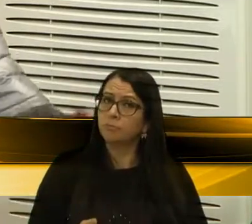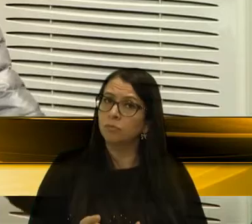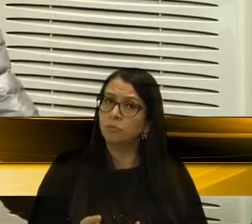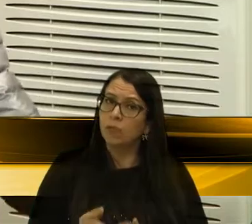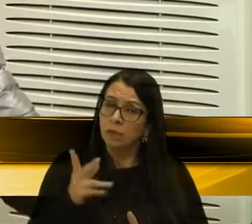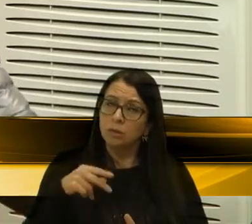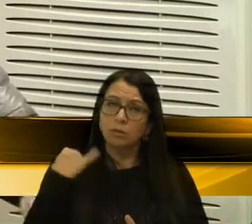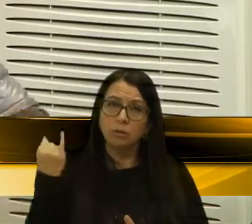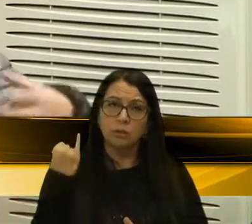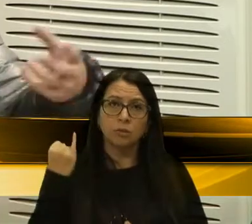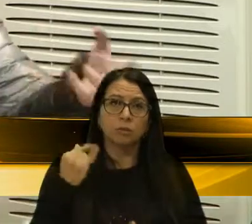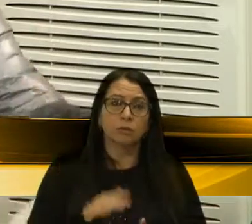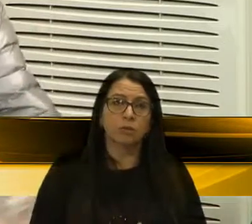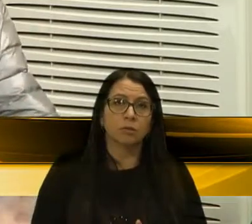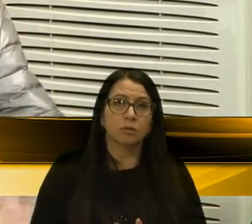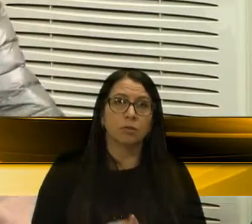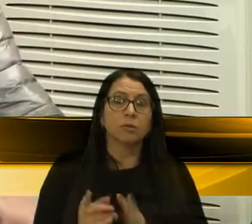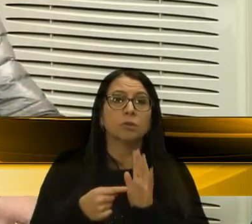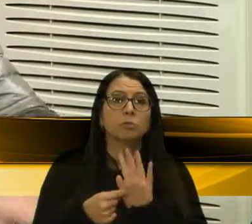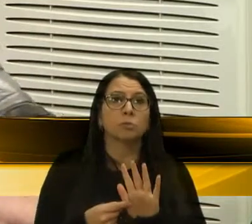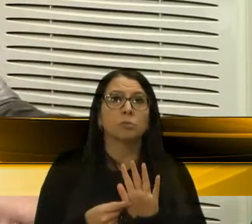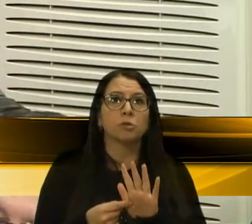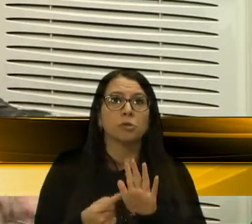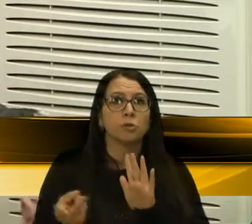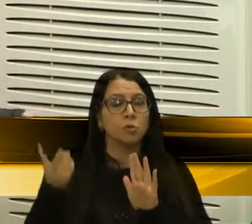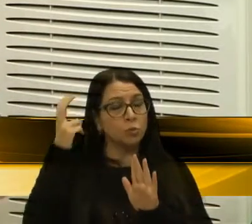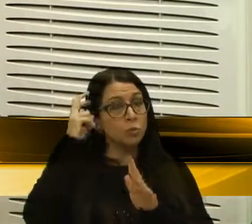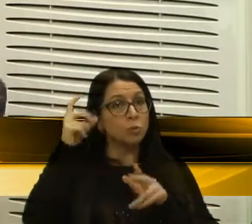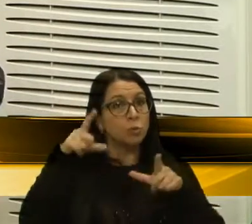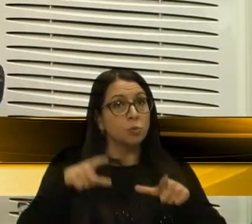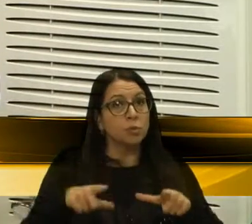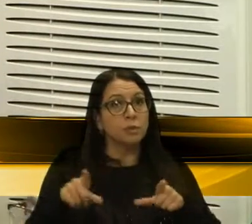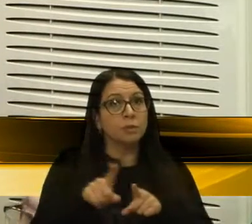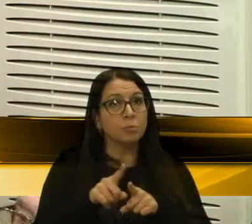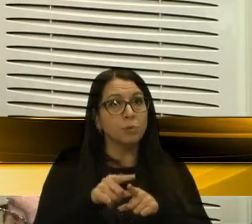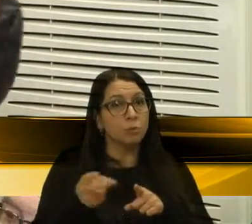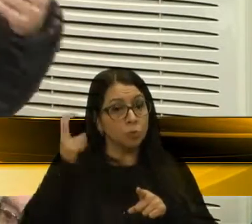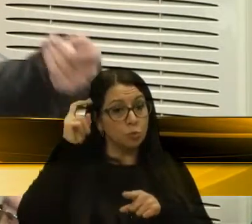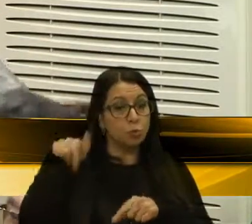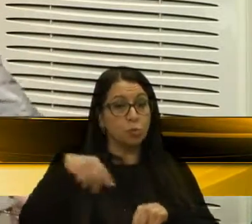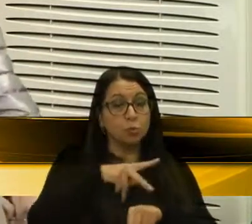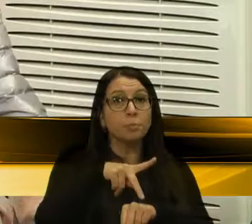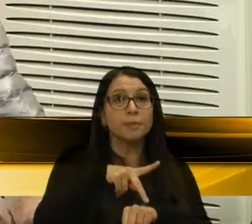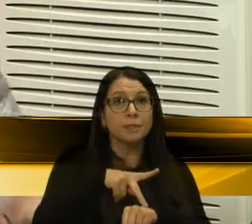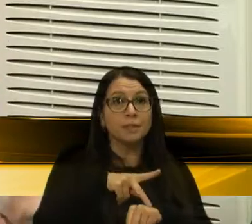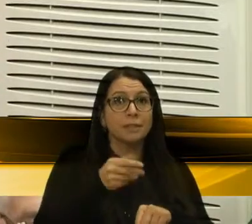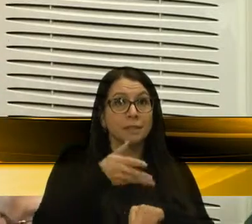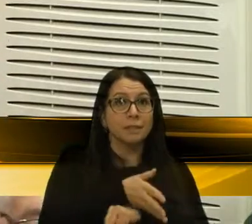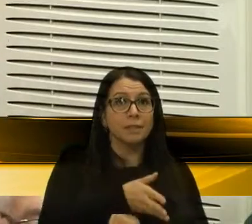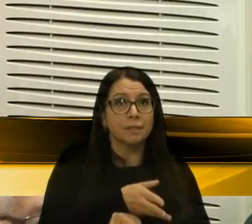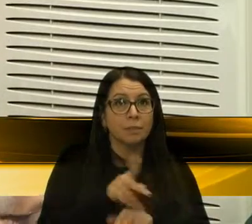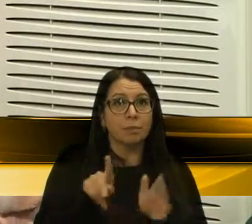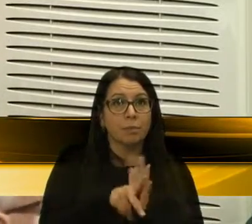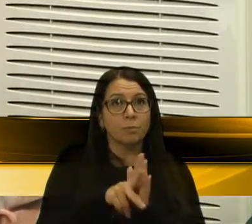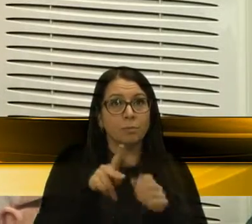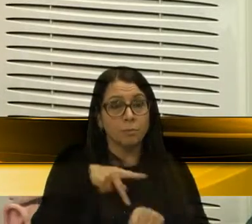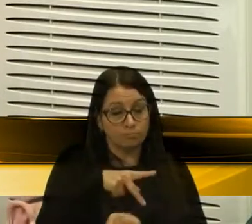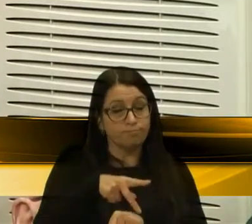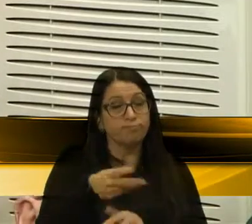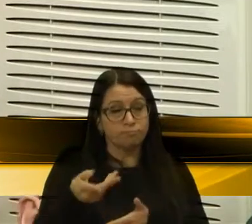isso é importante e que reflete a cultura local e até a cultura de outros países que estão inseridas dentro daquele próprio país